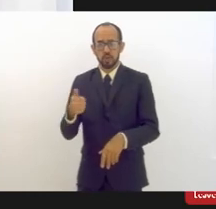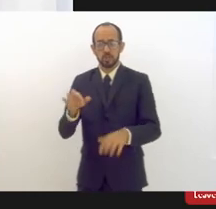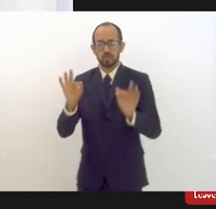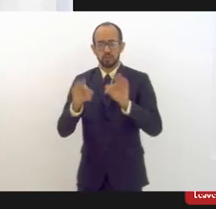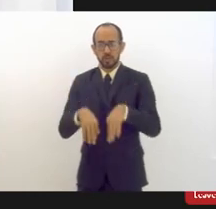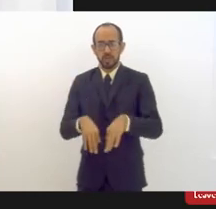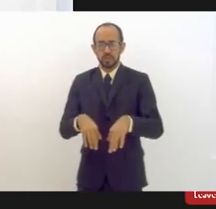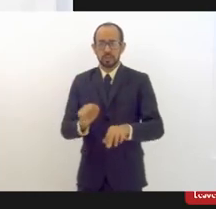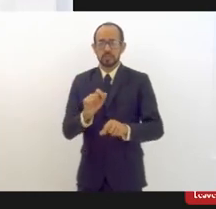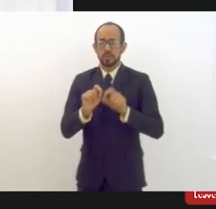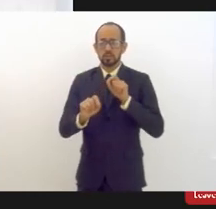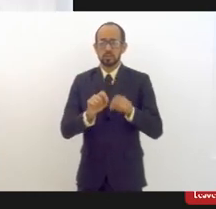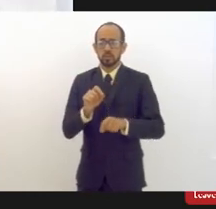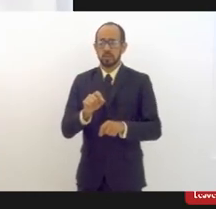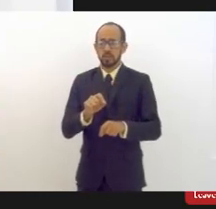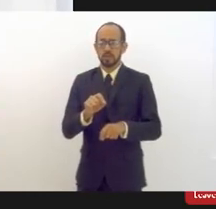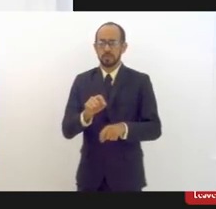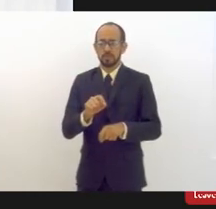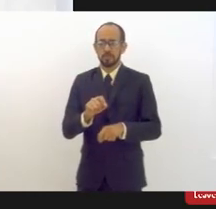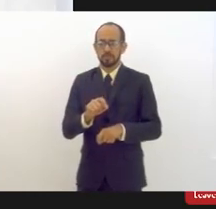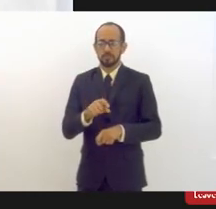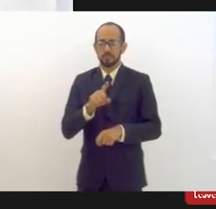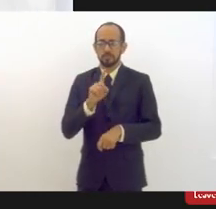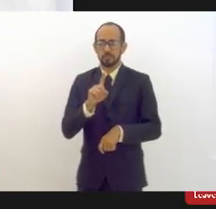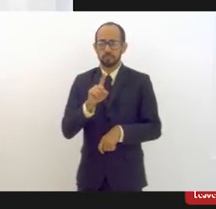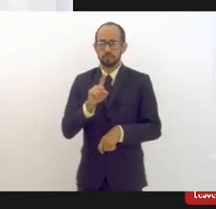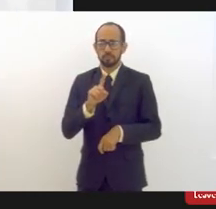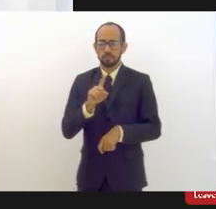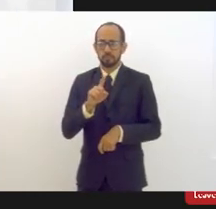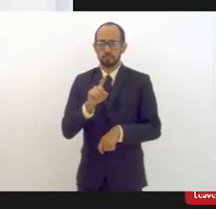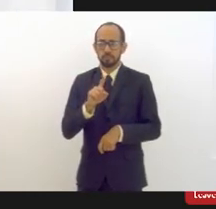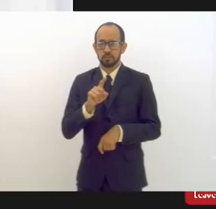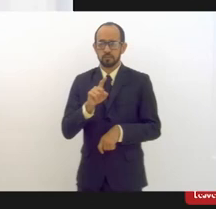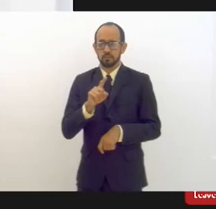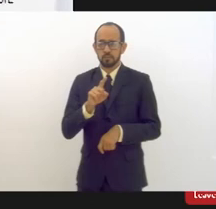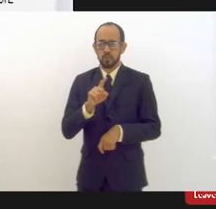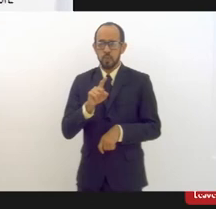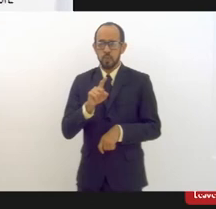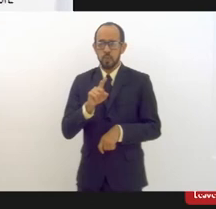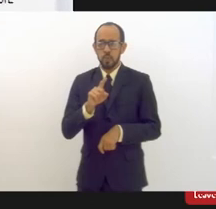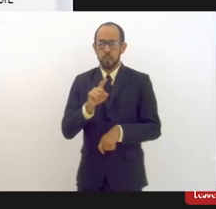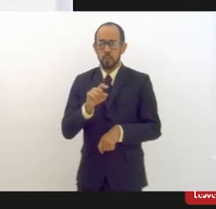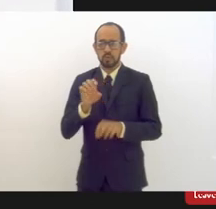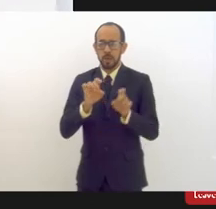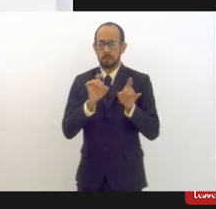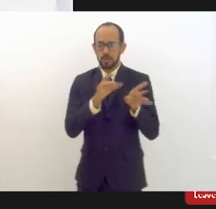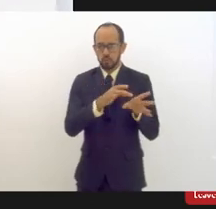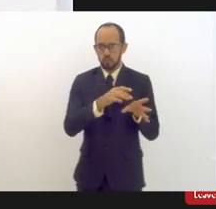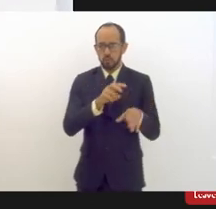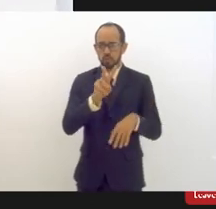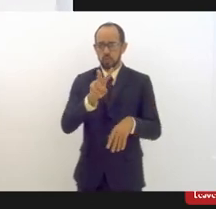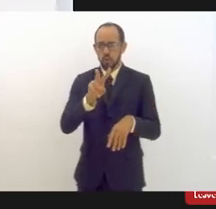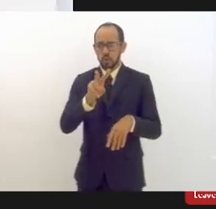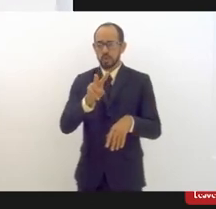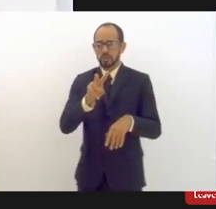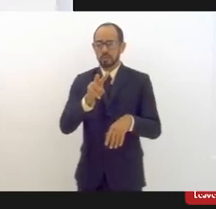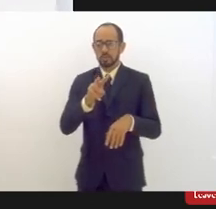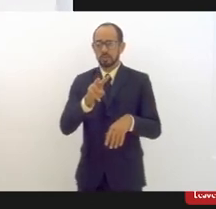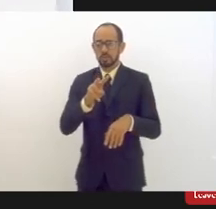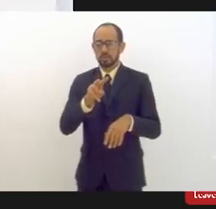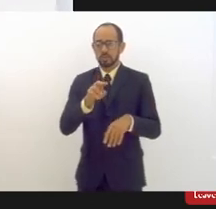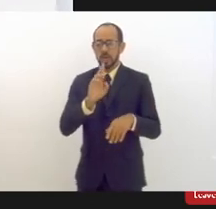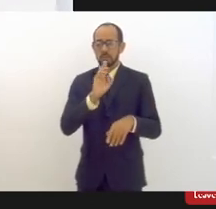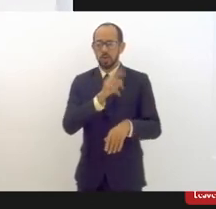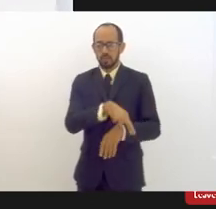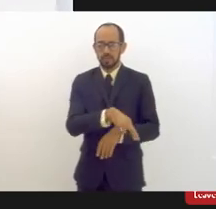com 1 é, de abandono, 2,9 de reprovação e